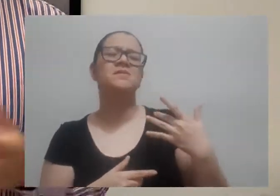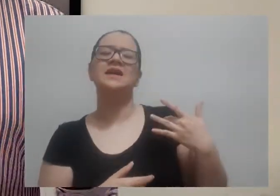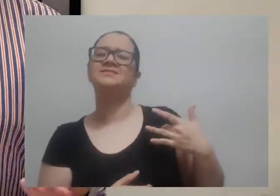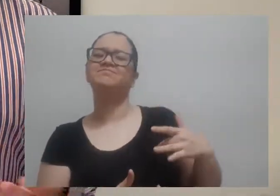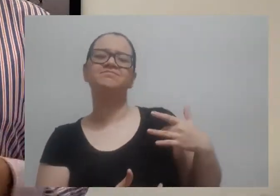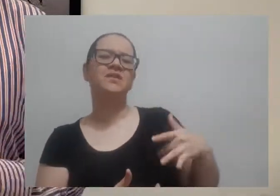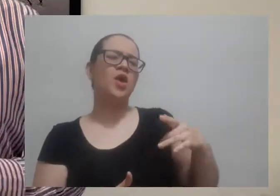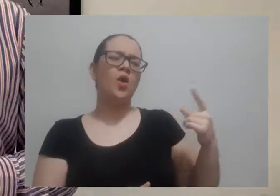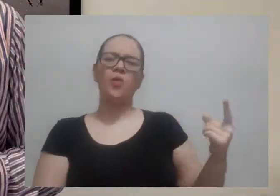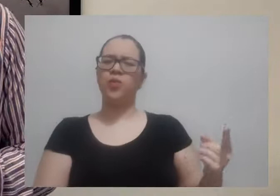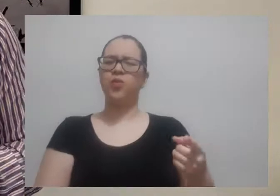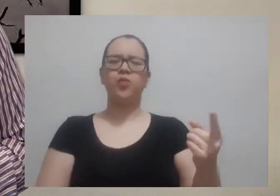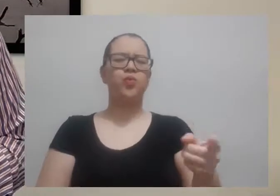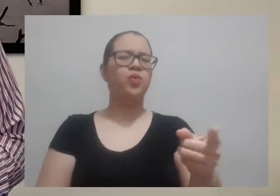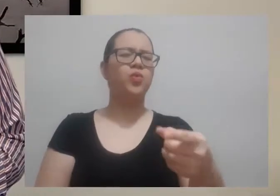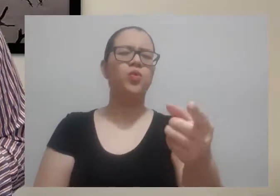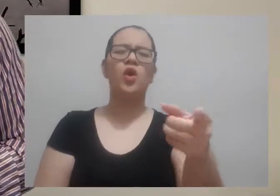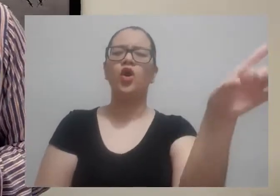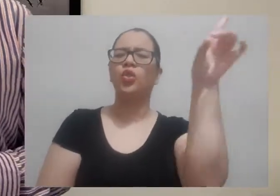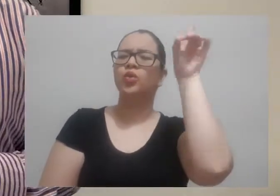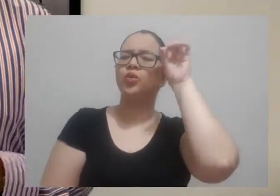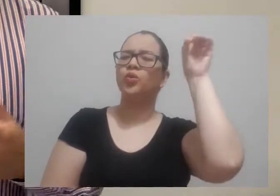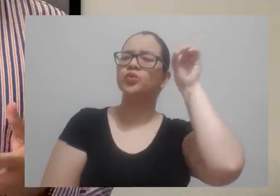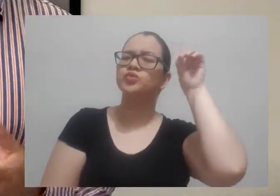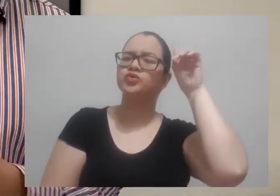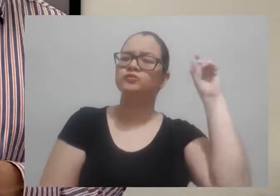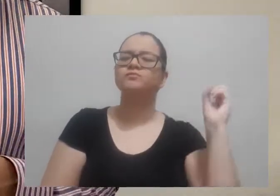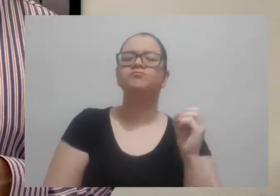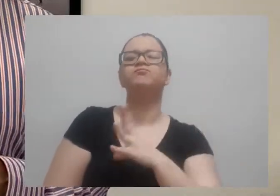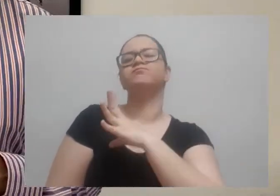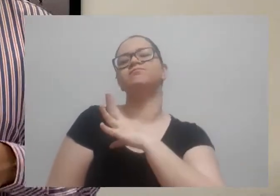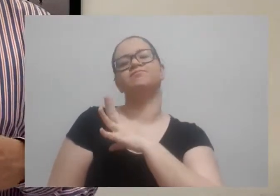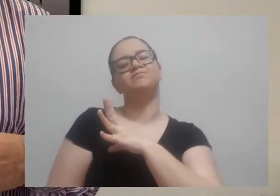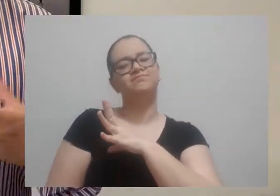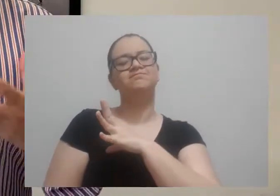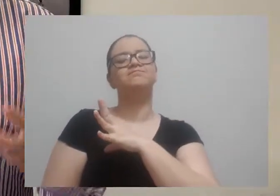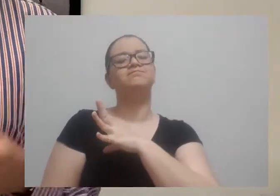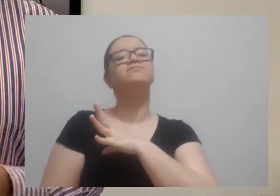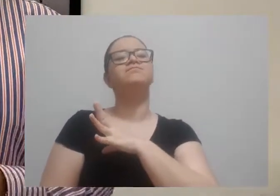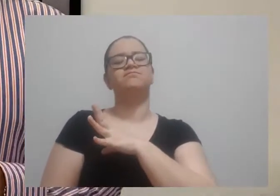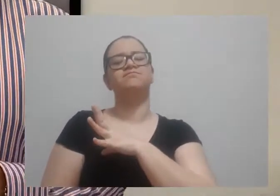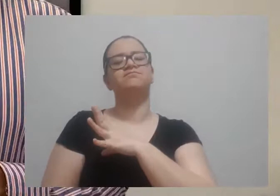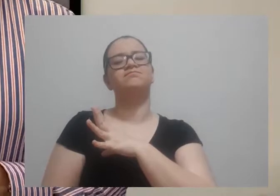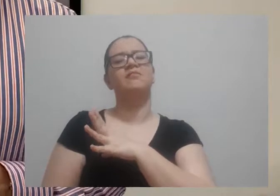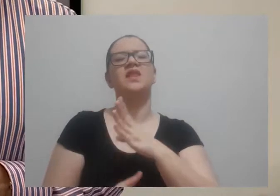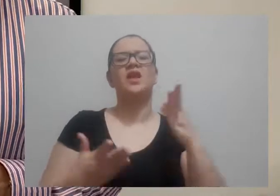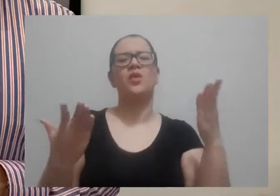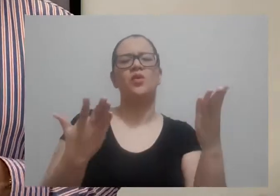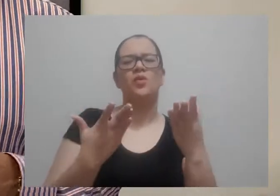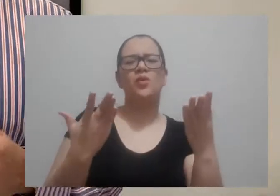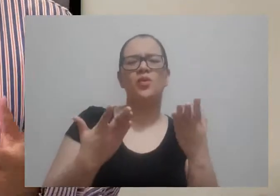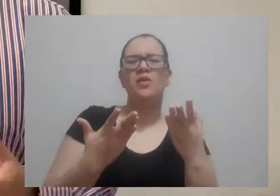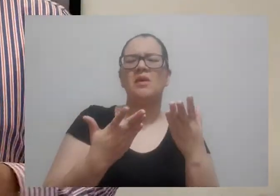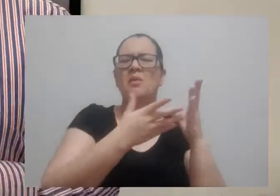que se renova a cada manhã sobre nós. Mesmo em meio a toda essa conjuntura